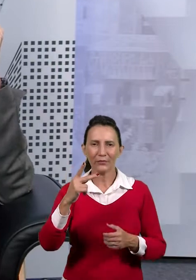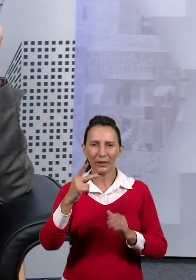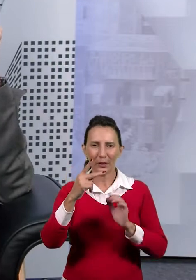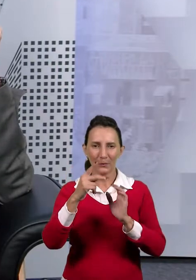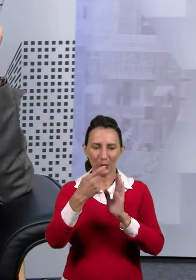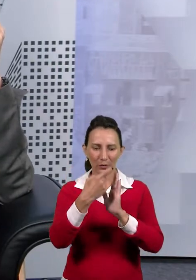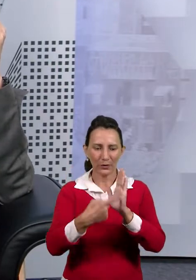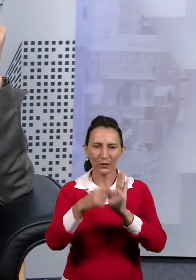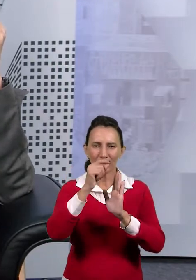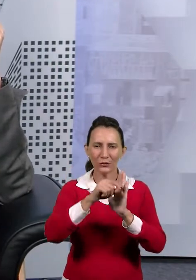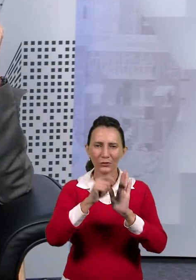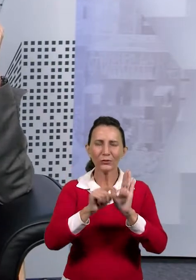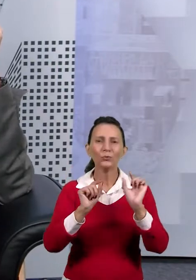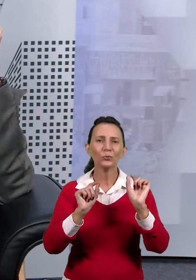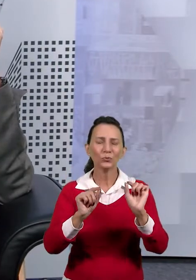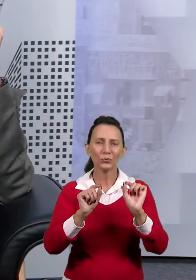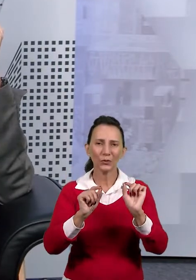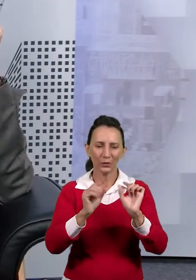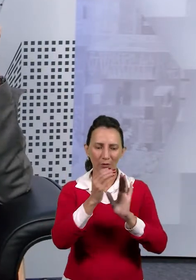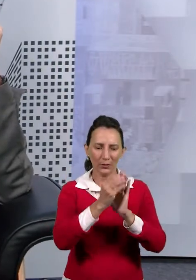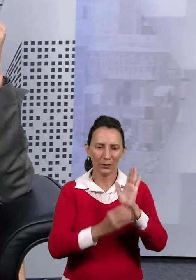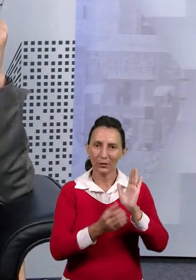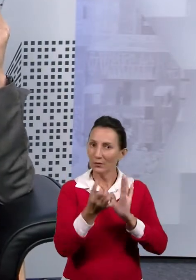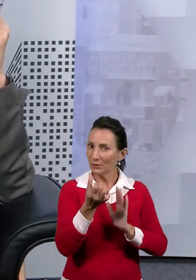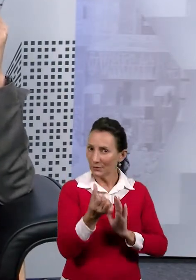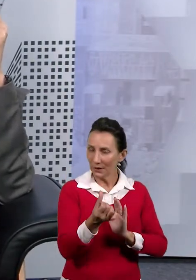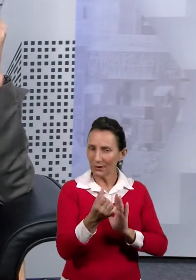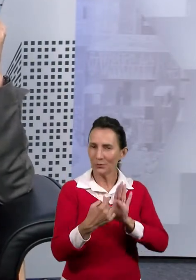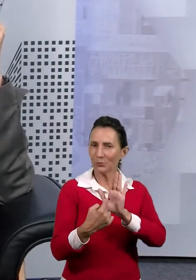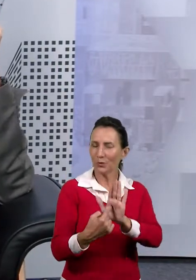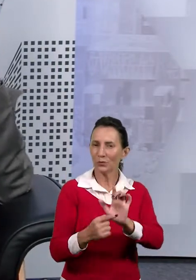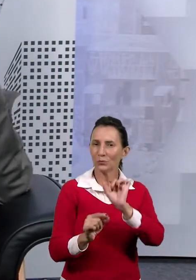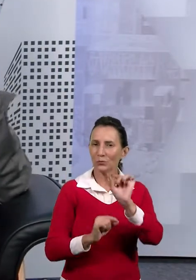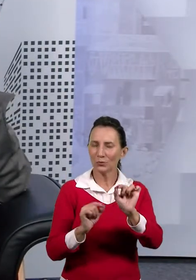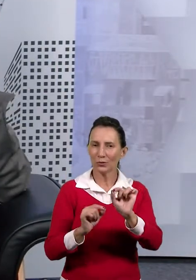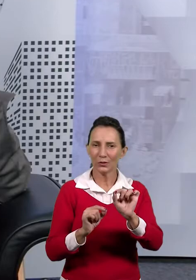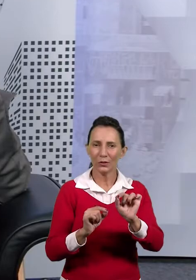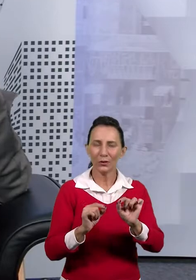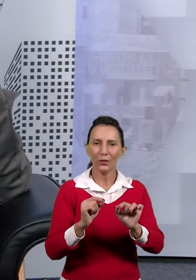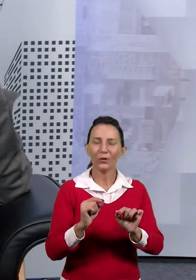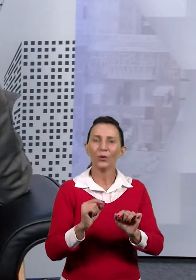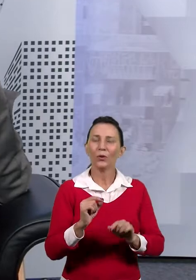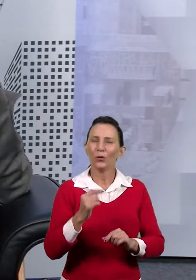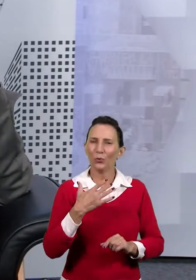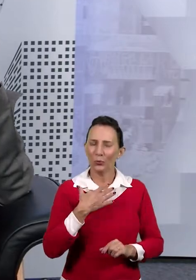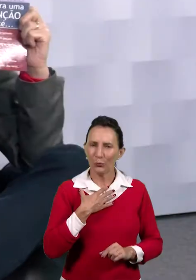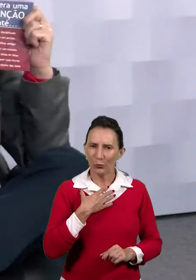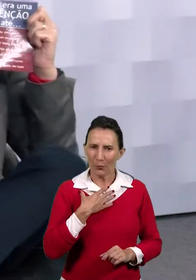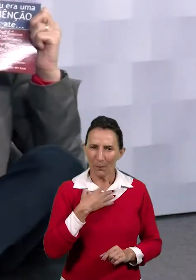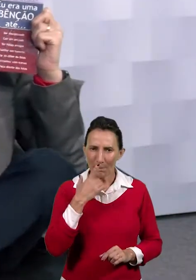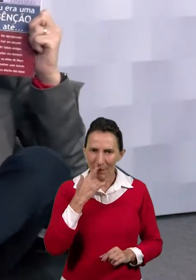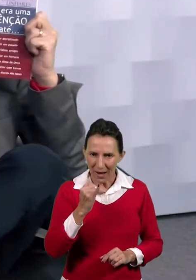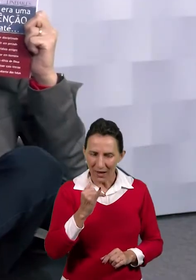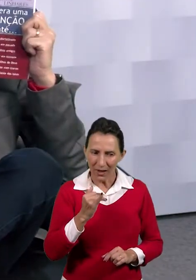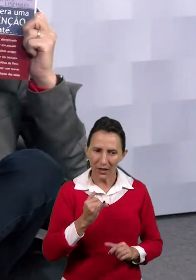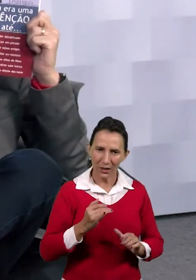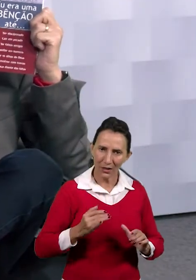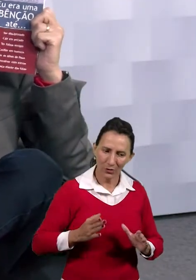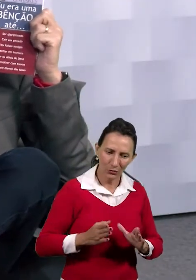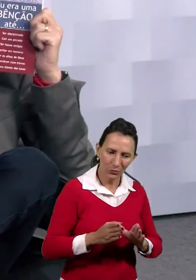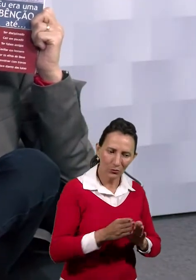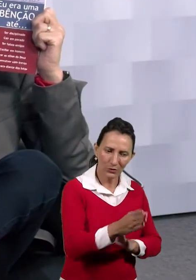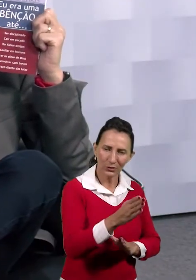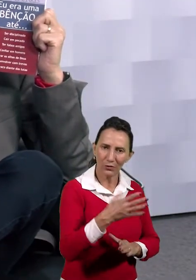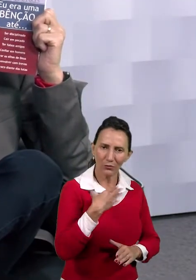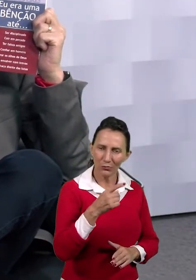pai que não disciplina, Provérbios capítulo 6, é porque ele considera o filho um bastardo. Agora, como nós não